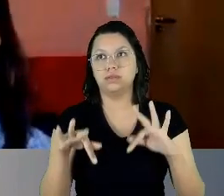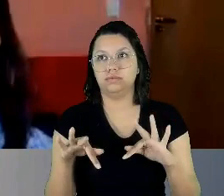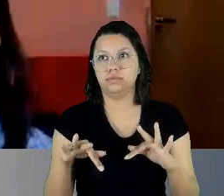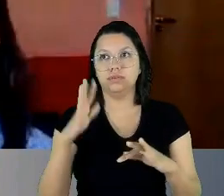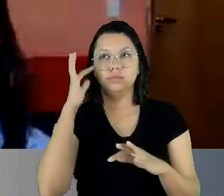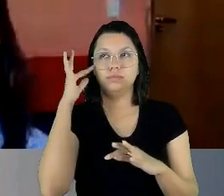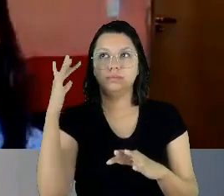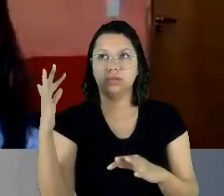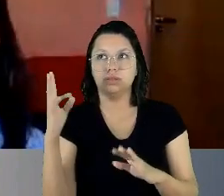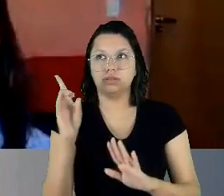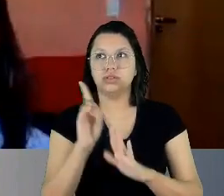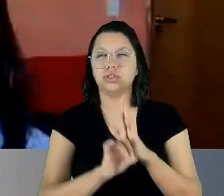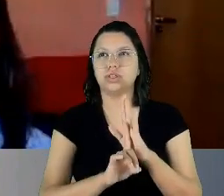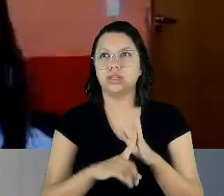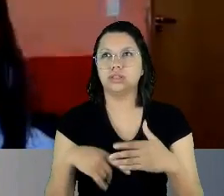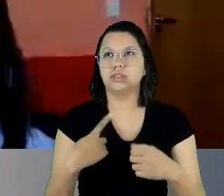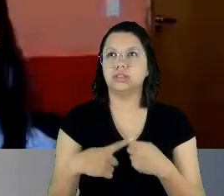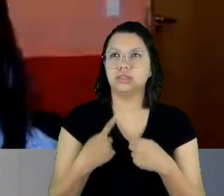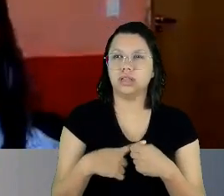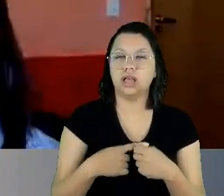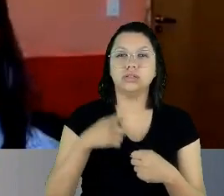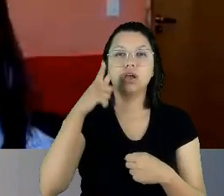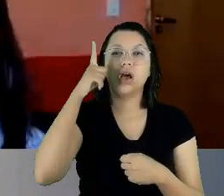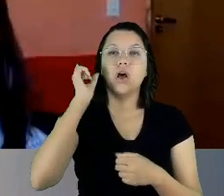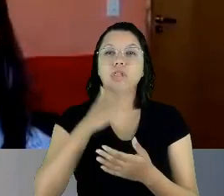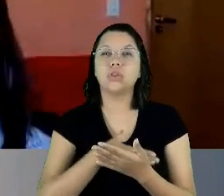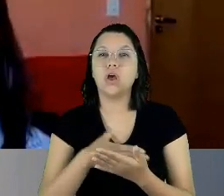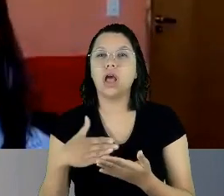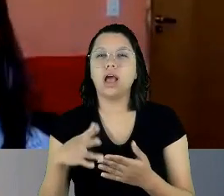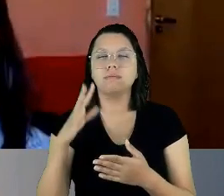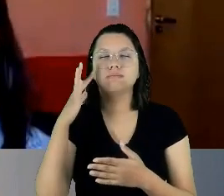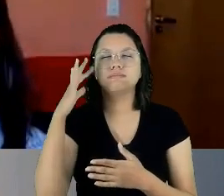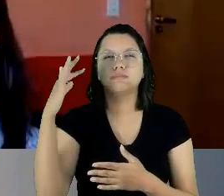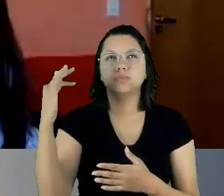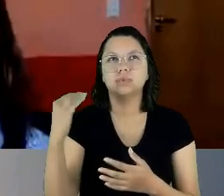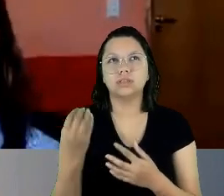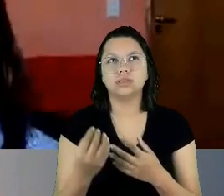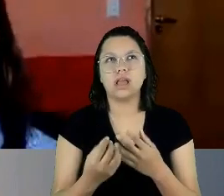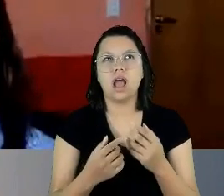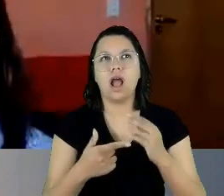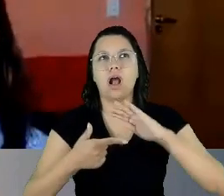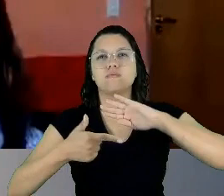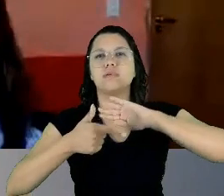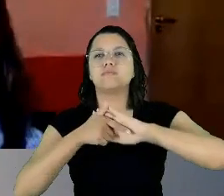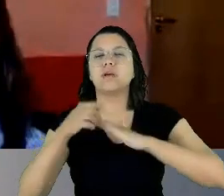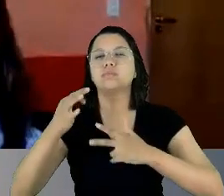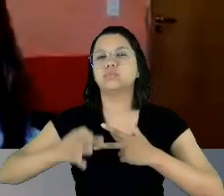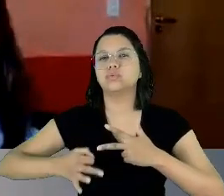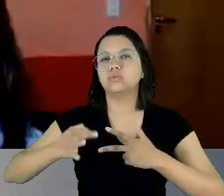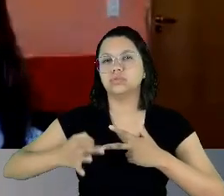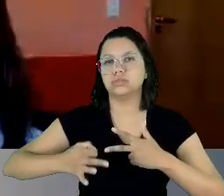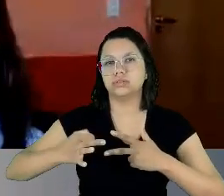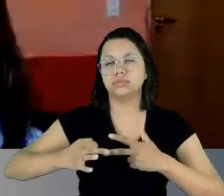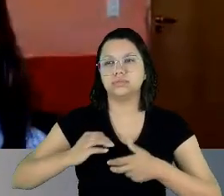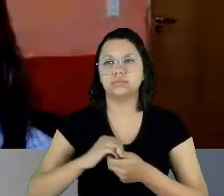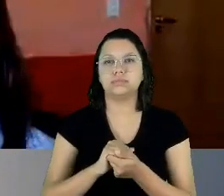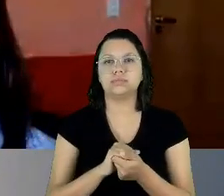Enfim, e pensando em direito à cidade, ontem eu comecei a pensar o quanto o papel do Poder